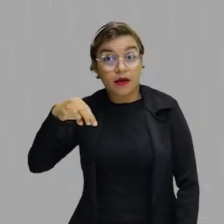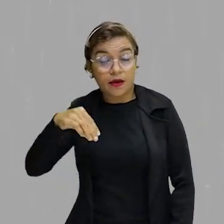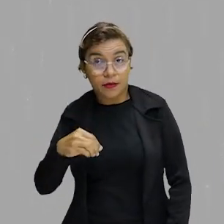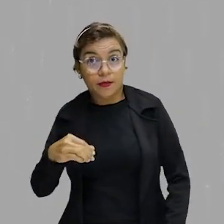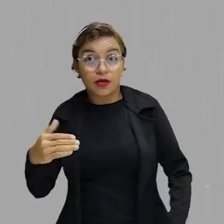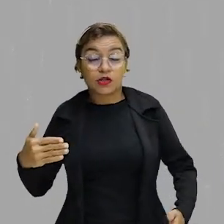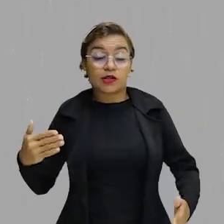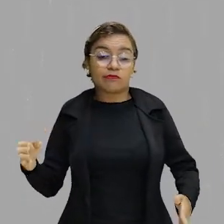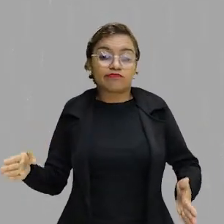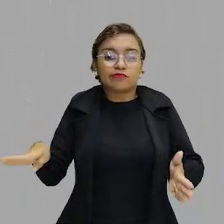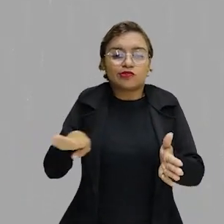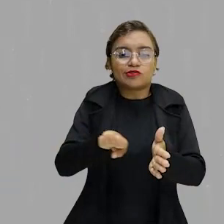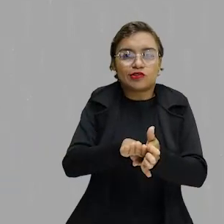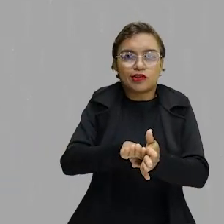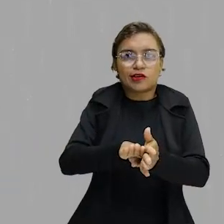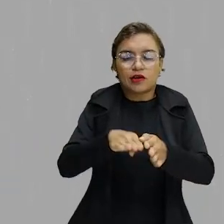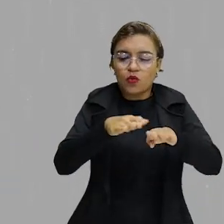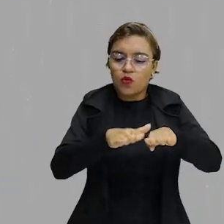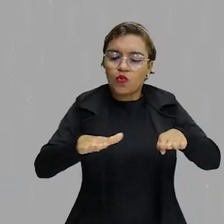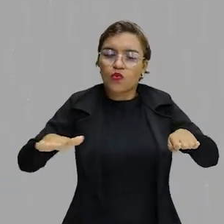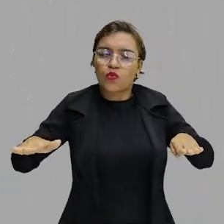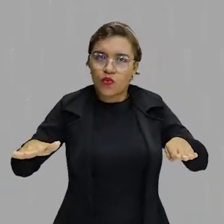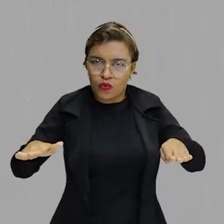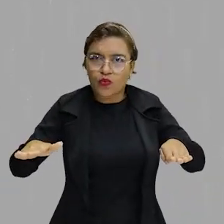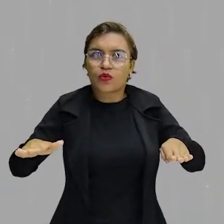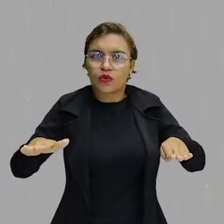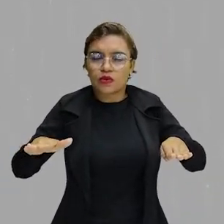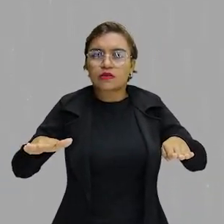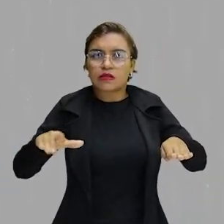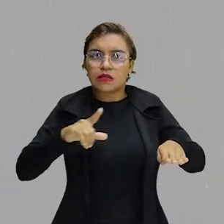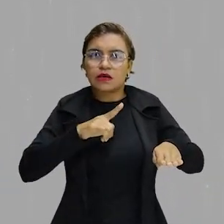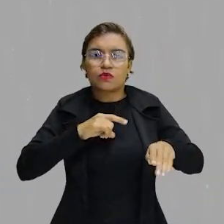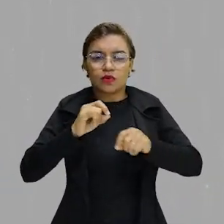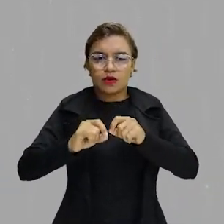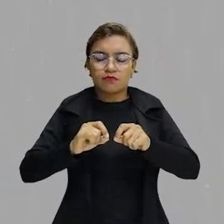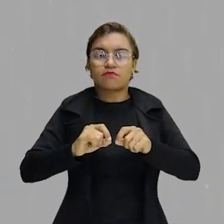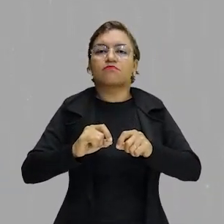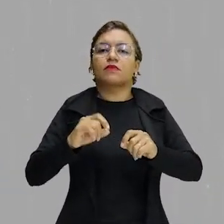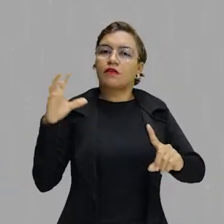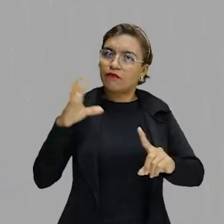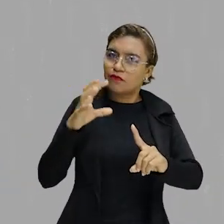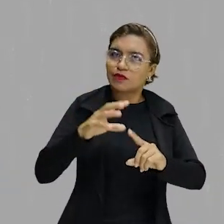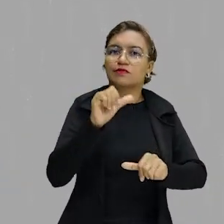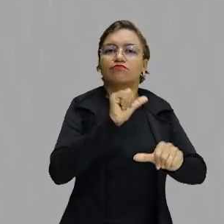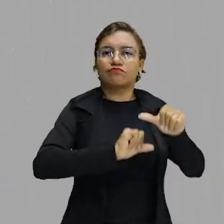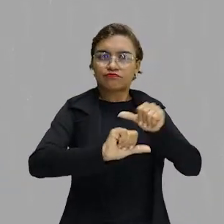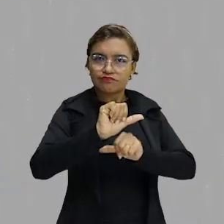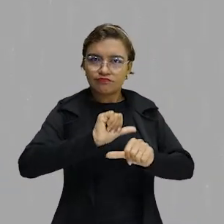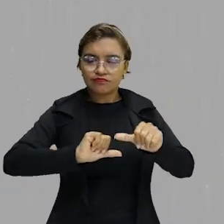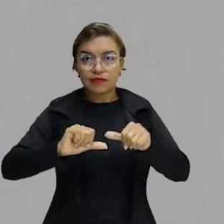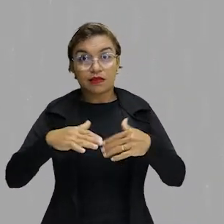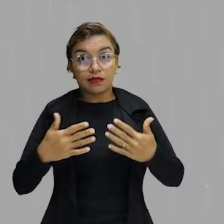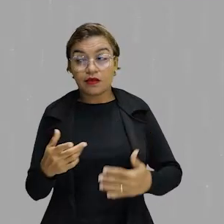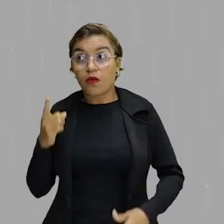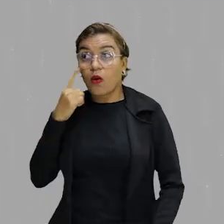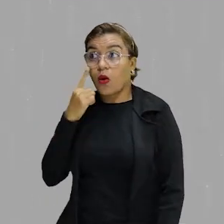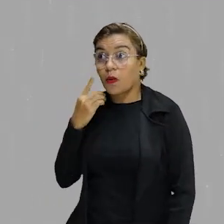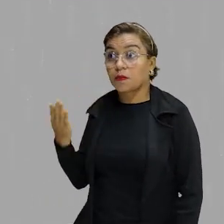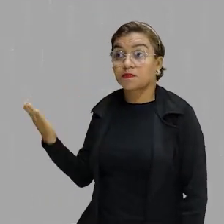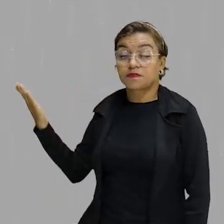ele vai alterar consideravelmente a nossa superfície, o nosso relevo. Como vocês podem ver aqui, a formação de uma rocha